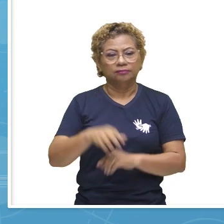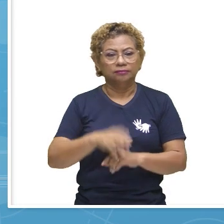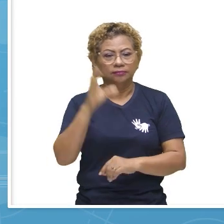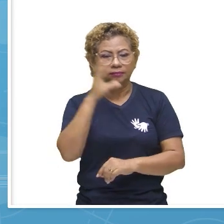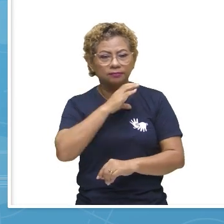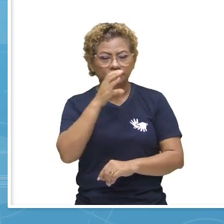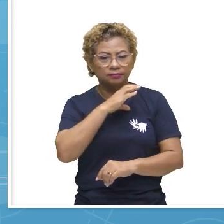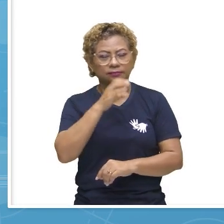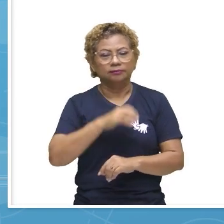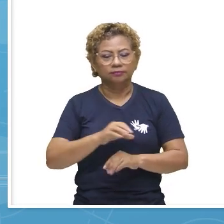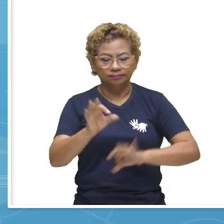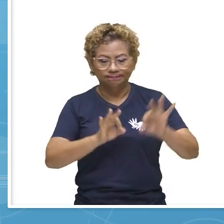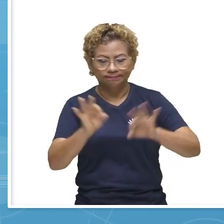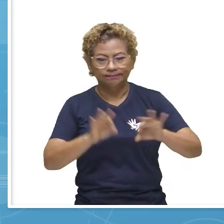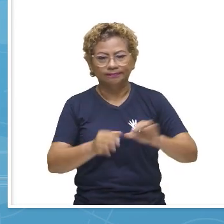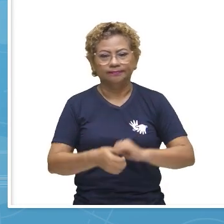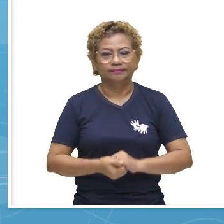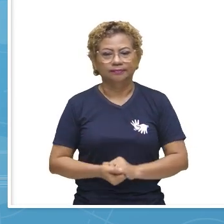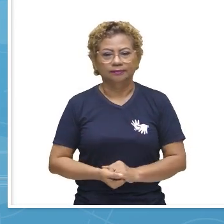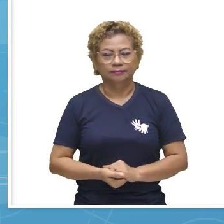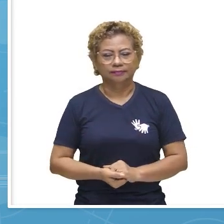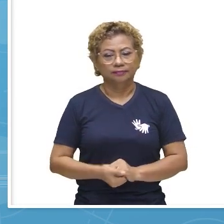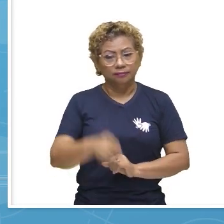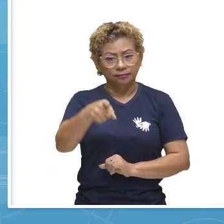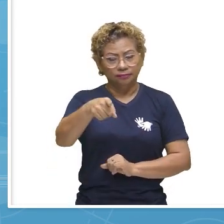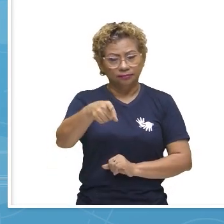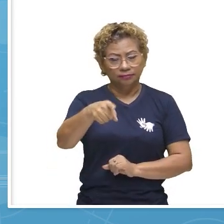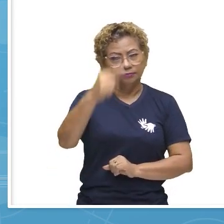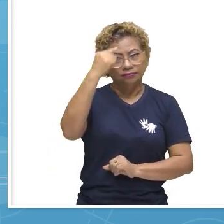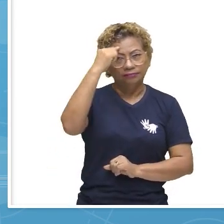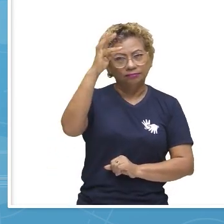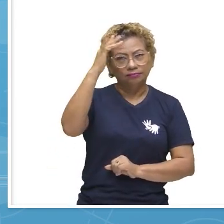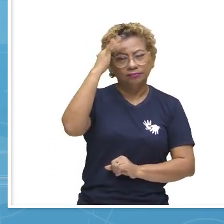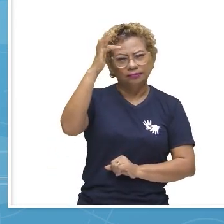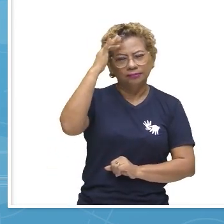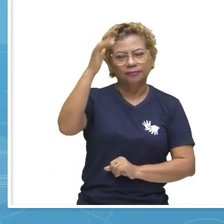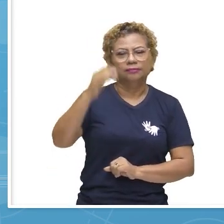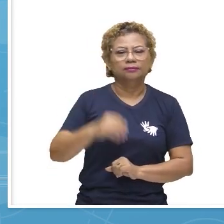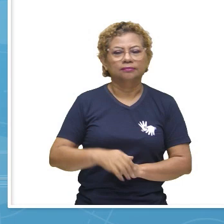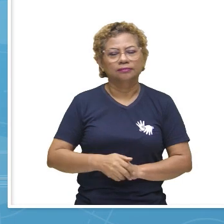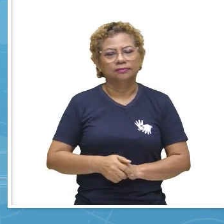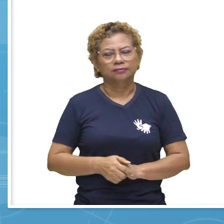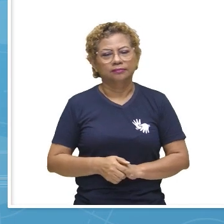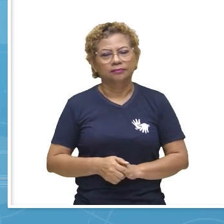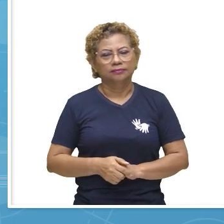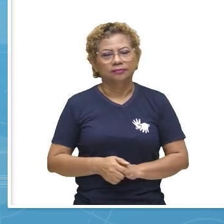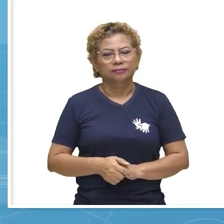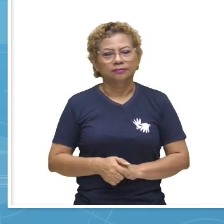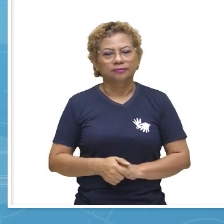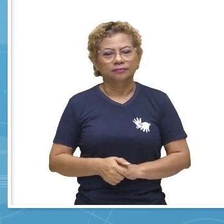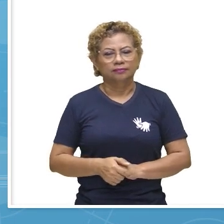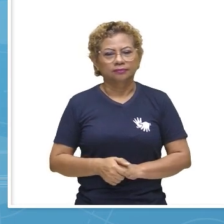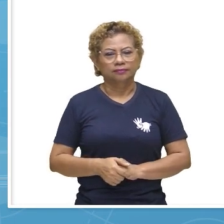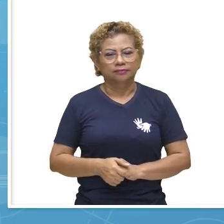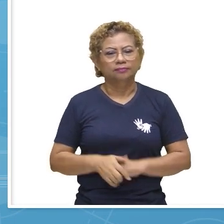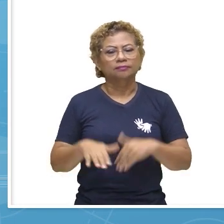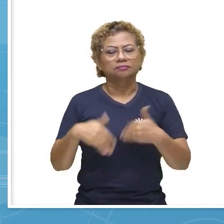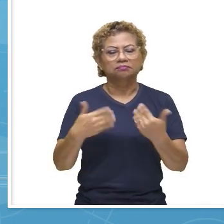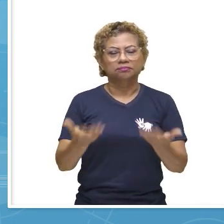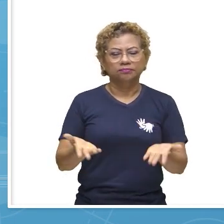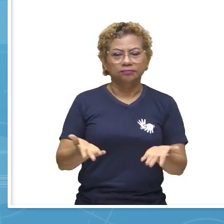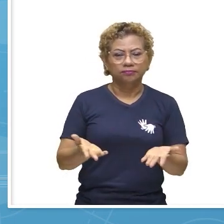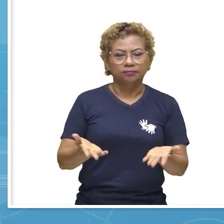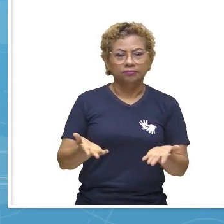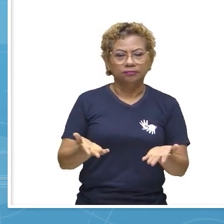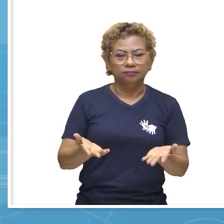rapidinho aqui. Você começa pensando aí pelo produto, né? Qual é o produto que